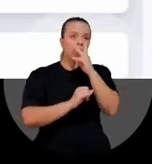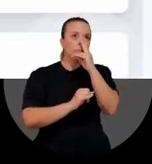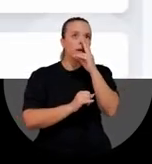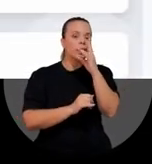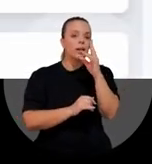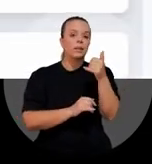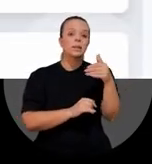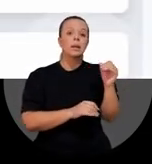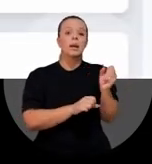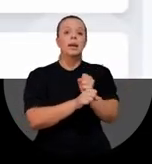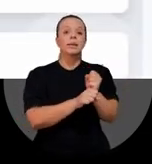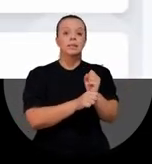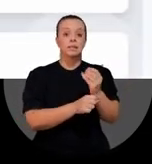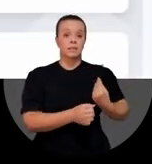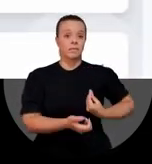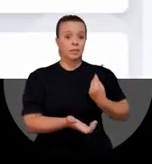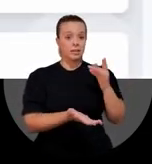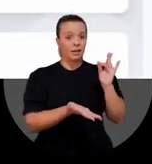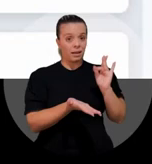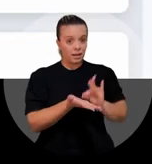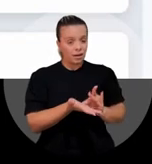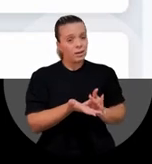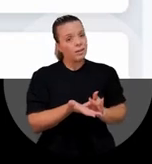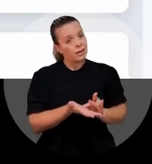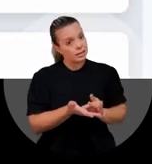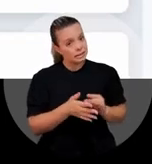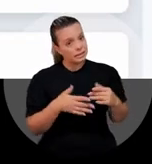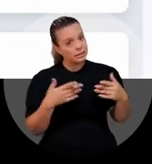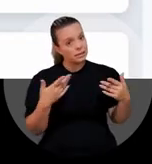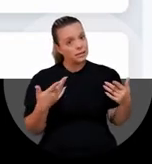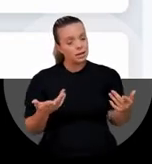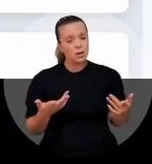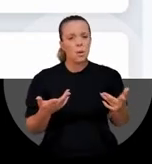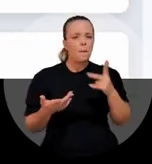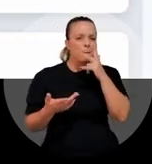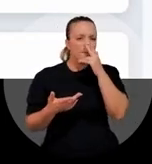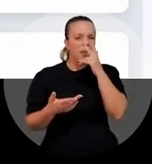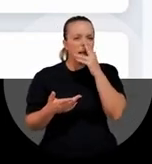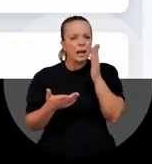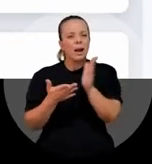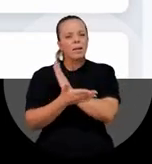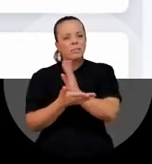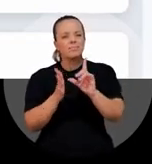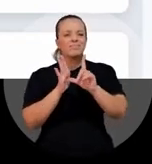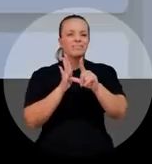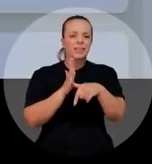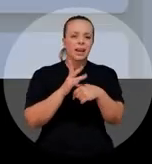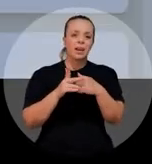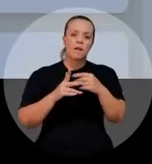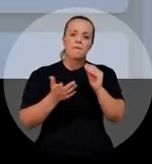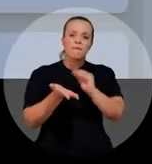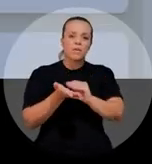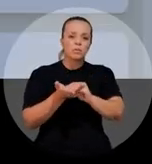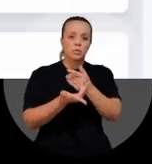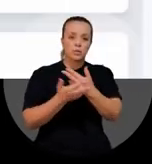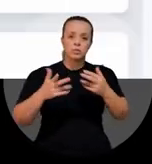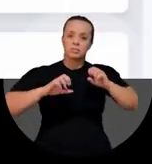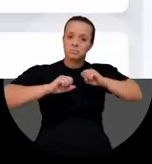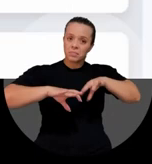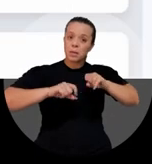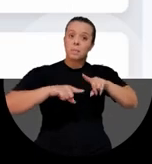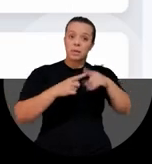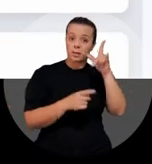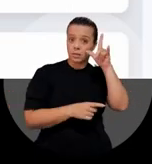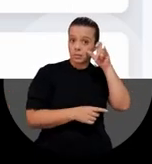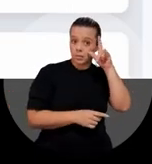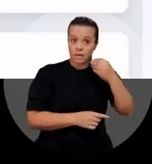são 10 anos no tempo real. Então, assim, acaba que ficou um pouquinho para trás ali nessa parte educativa, mas o Instagram